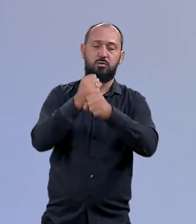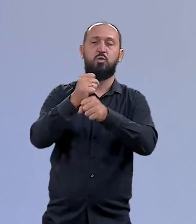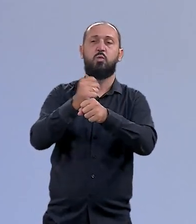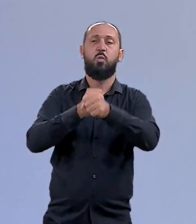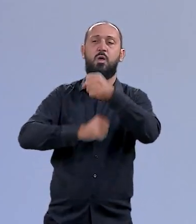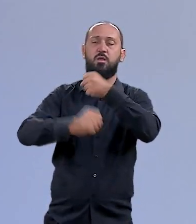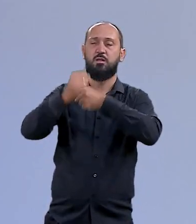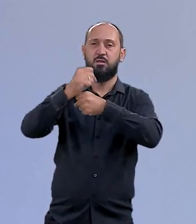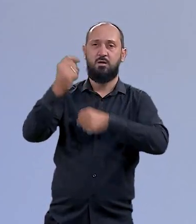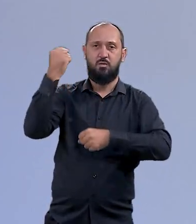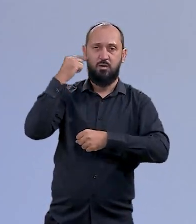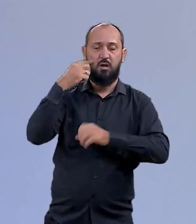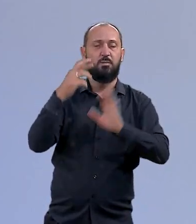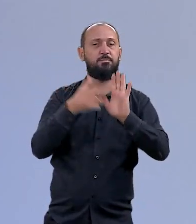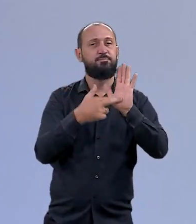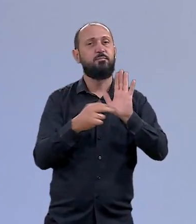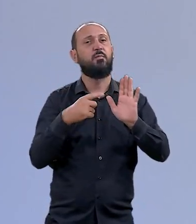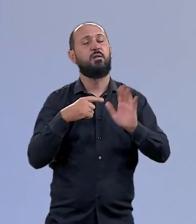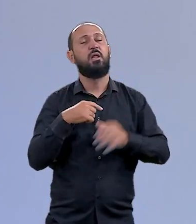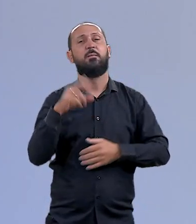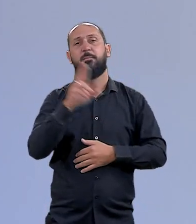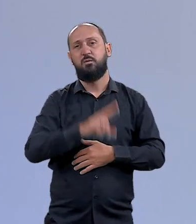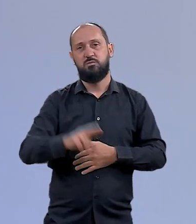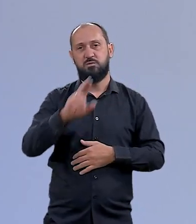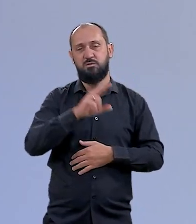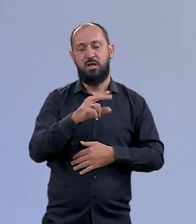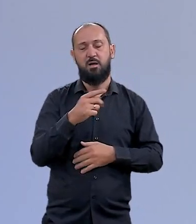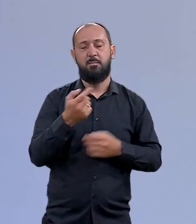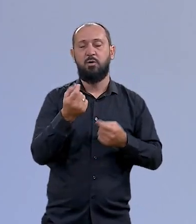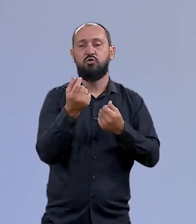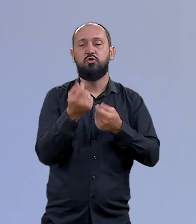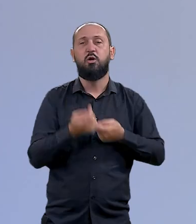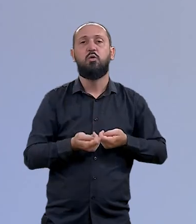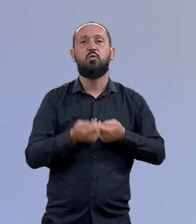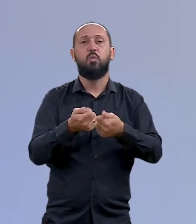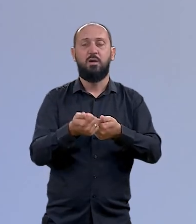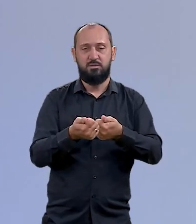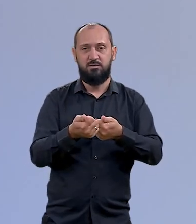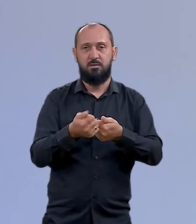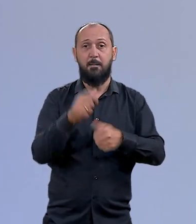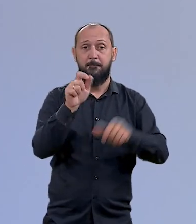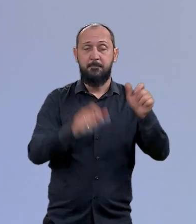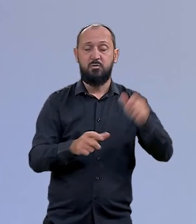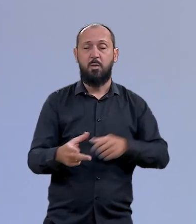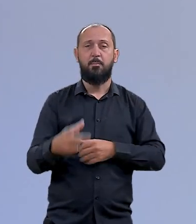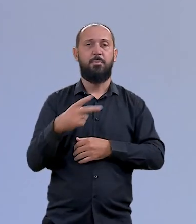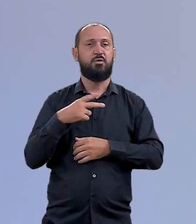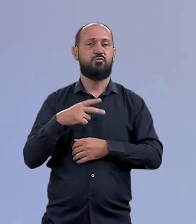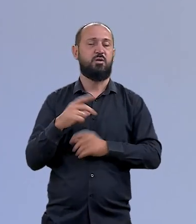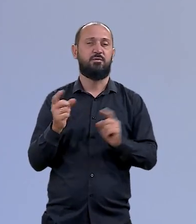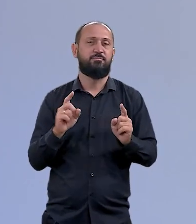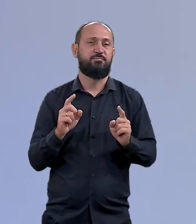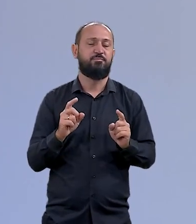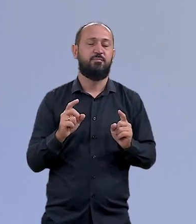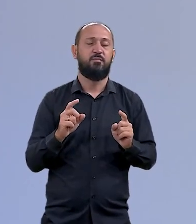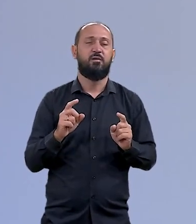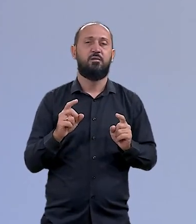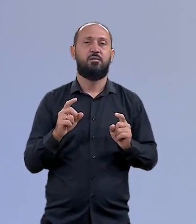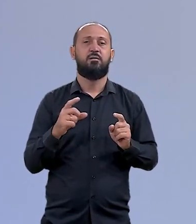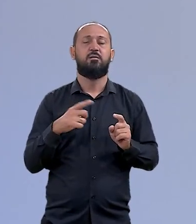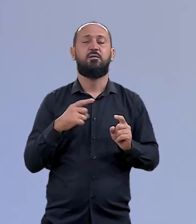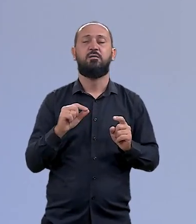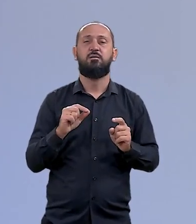para doações de pessoas privadas que não, né, vindas oriundas do FEFEC e do